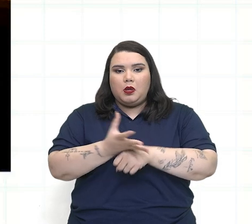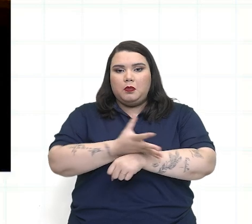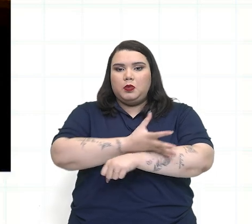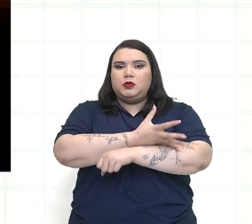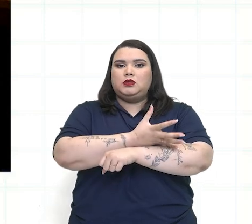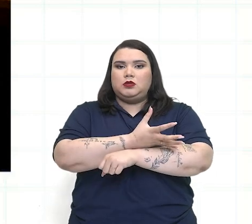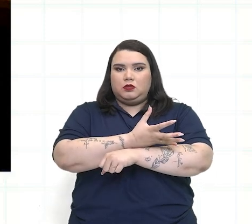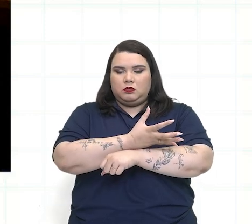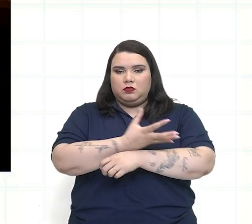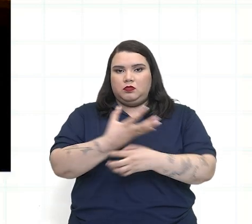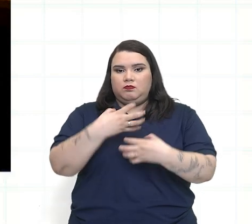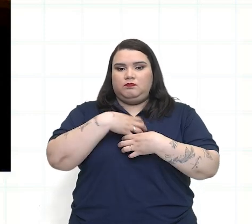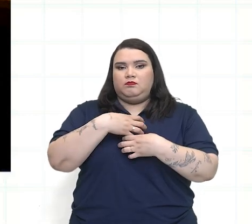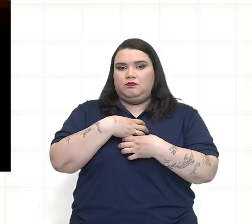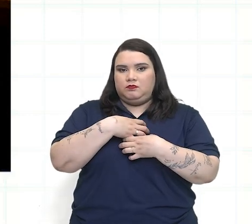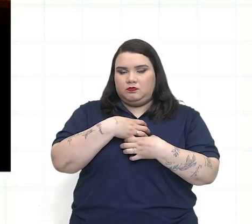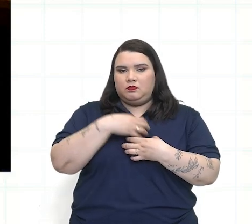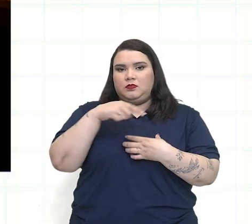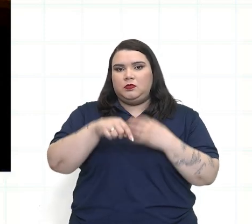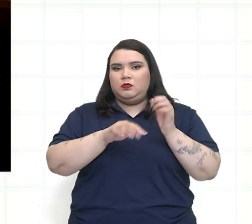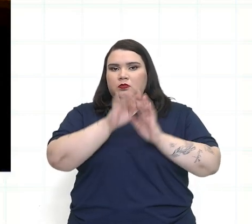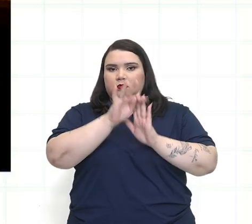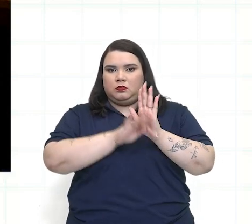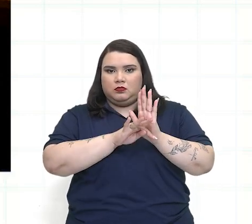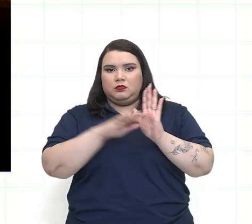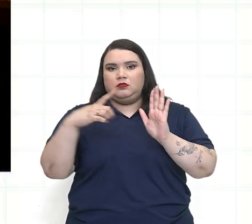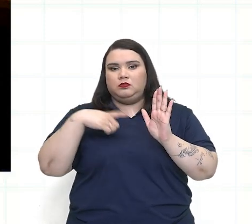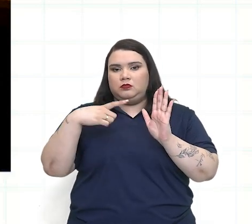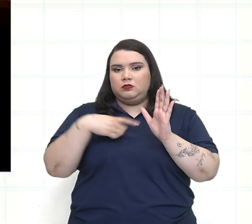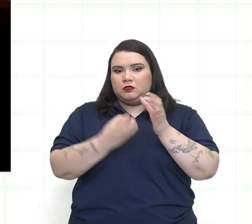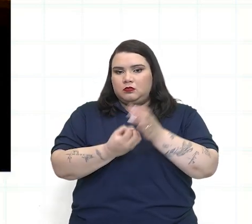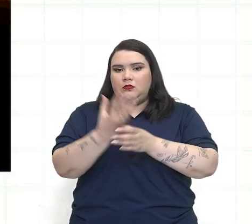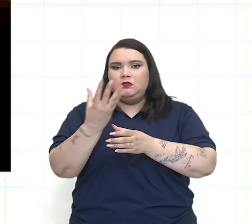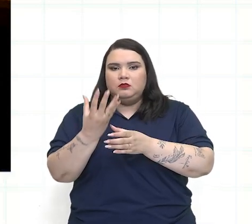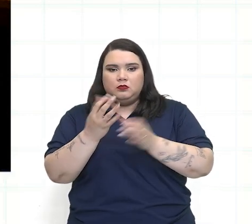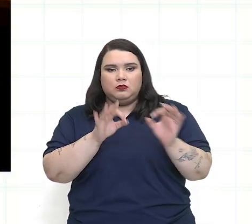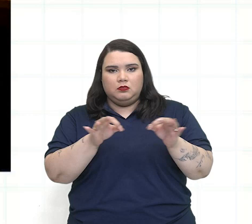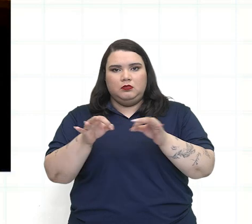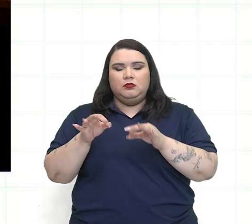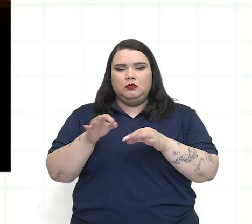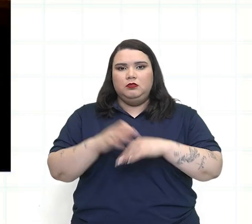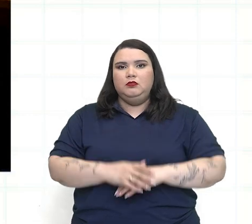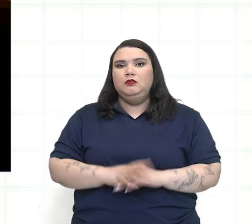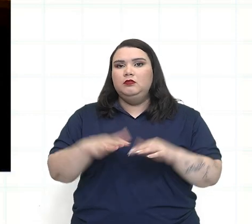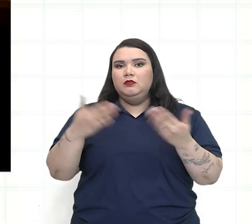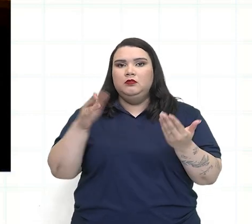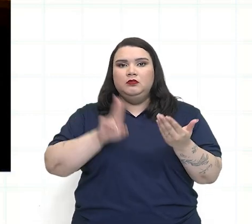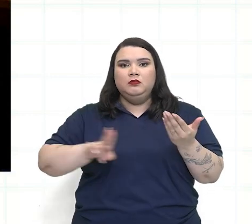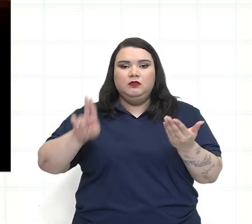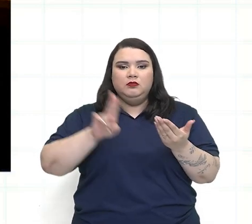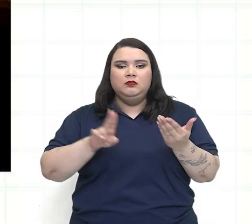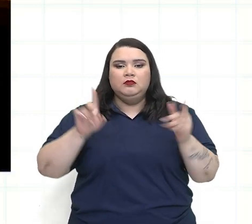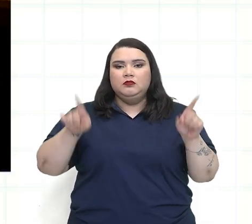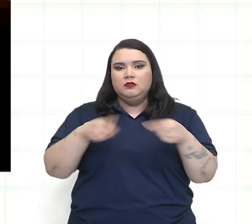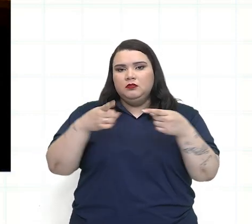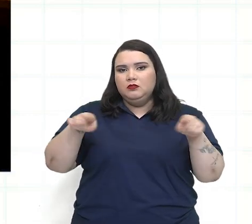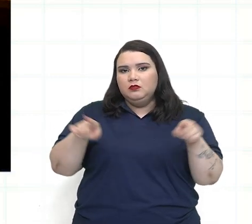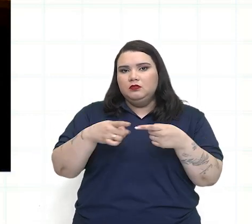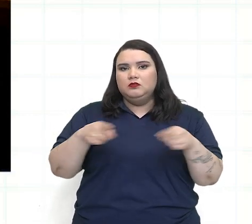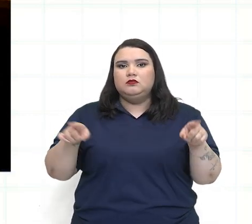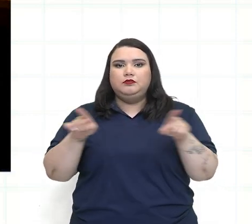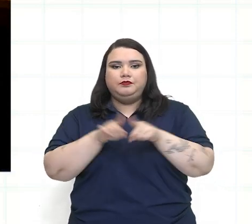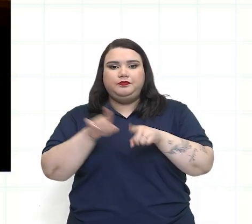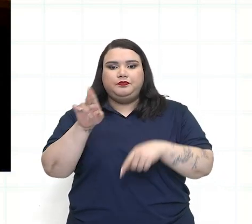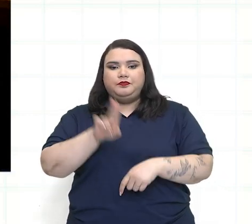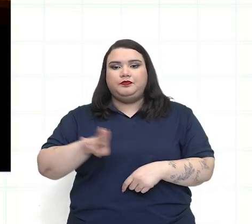emoção àquele texto que está sendo criado, né? Então vai se usar musicalidade, vai se